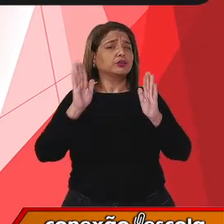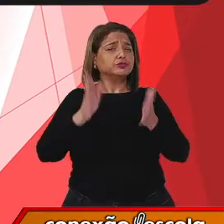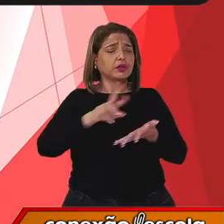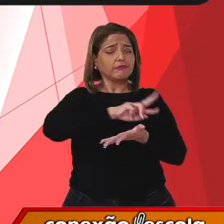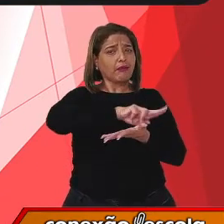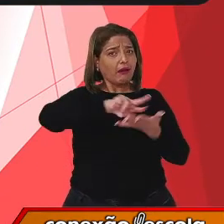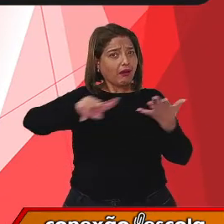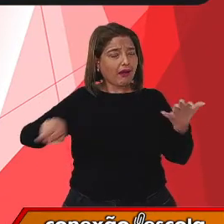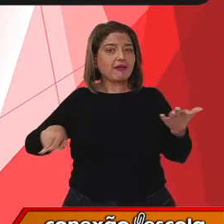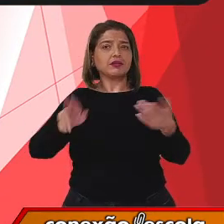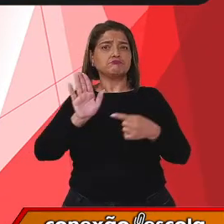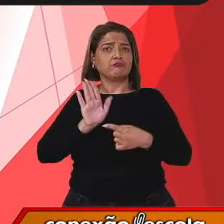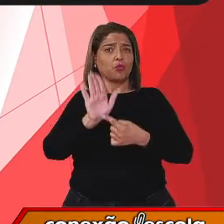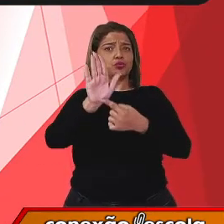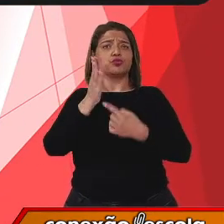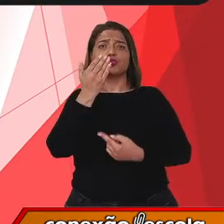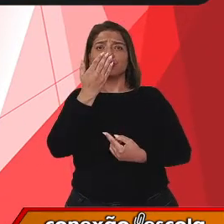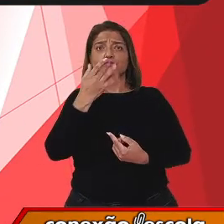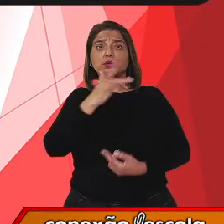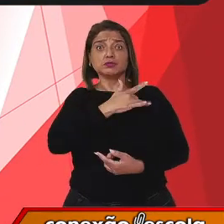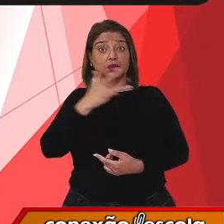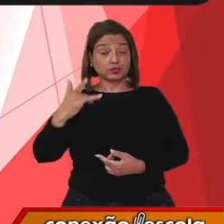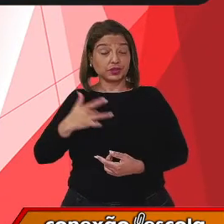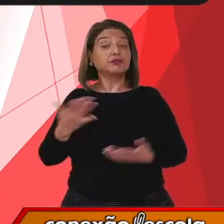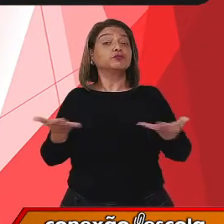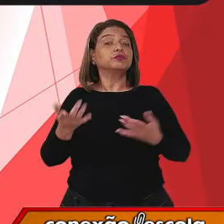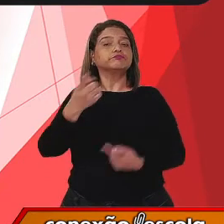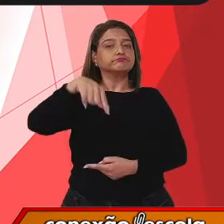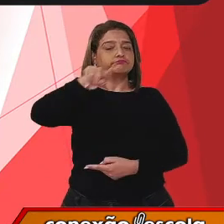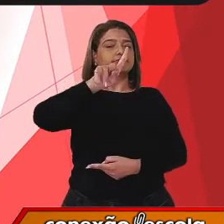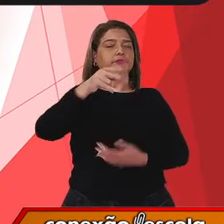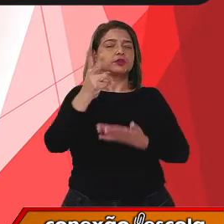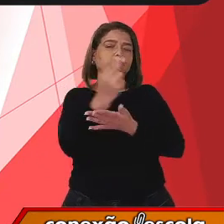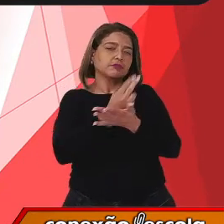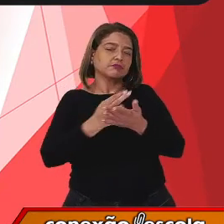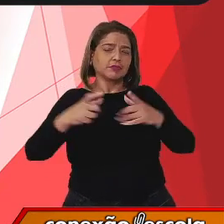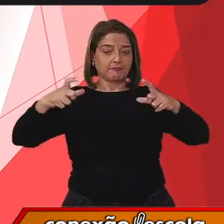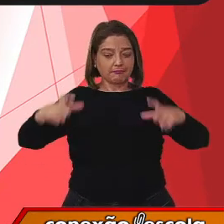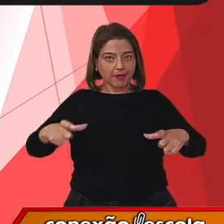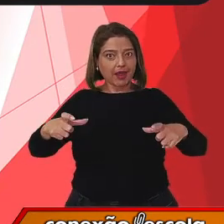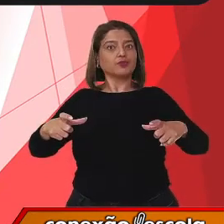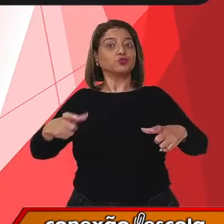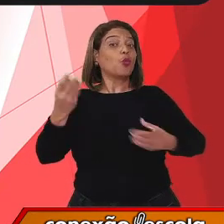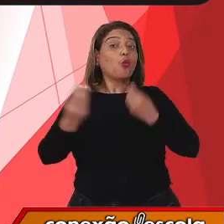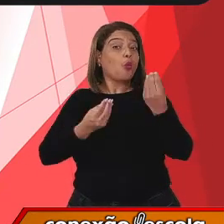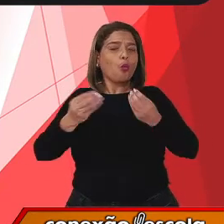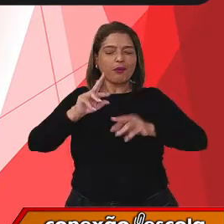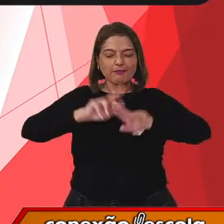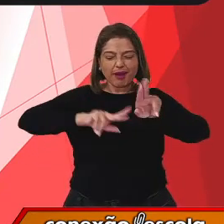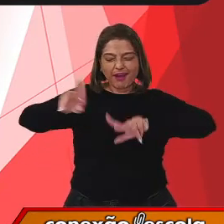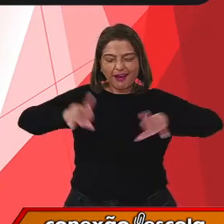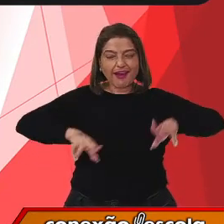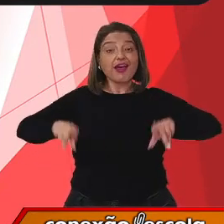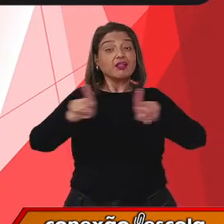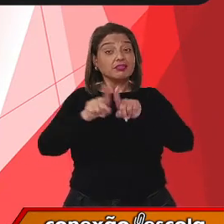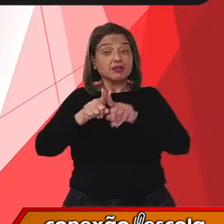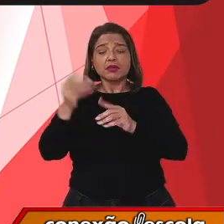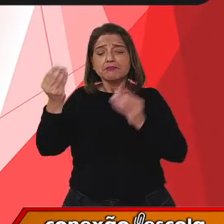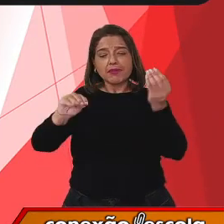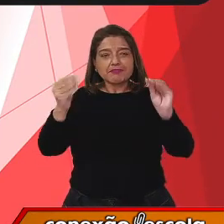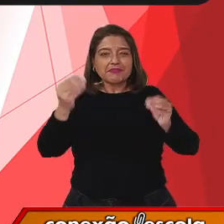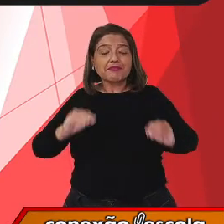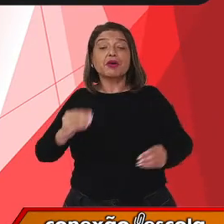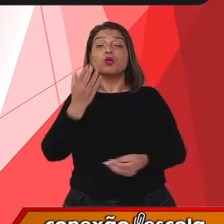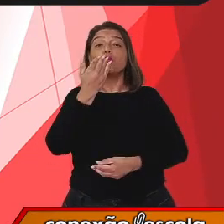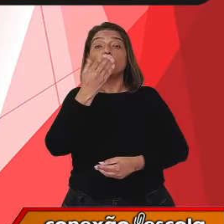vários alimentos saudáveis, né? O que que vocês vão fazer? Desenhe um prato saudável e escreva o nome dos alimentos em